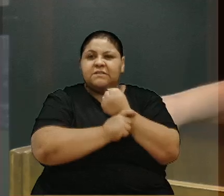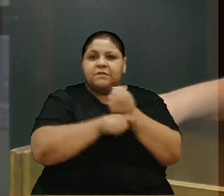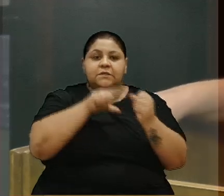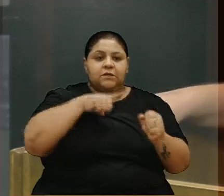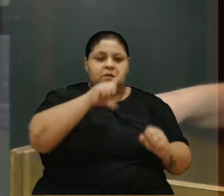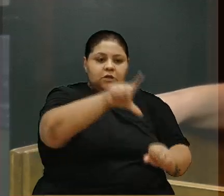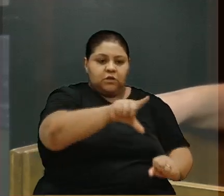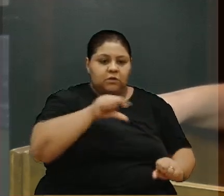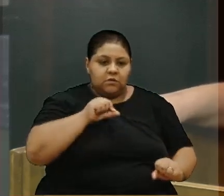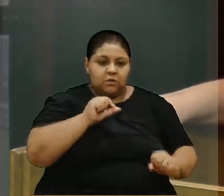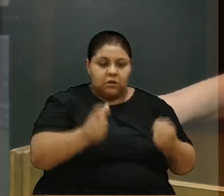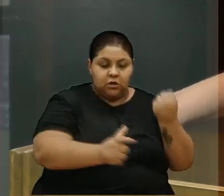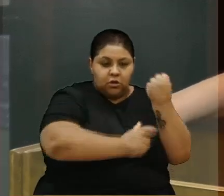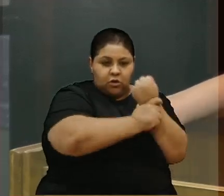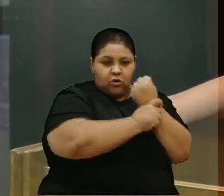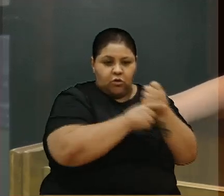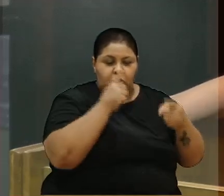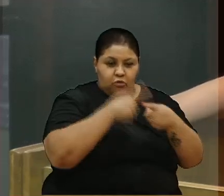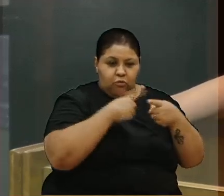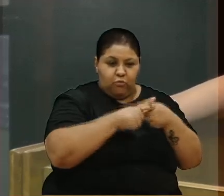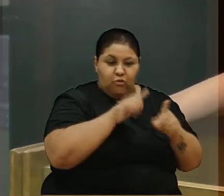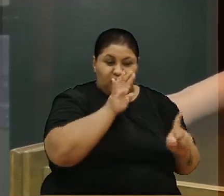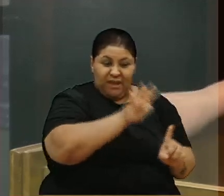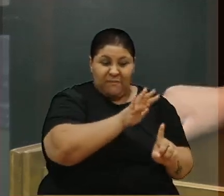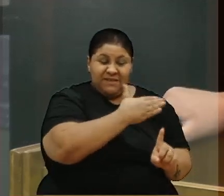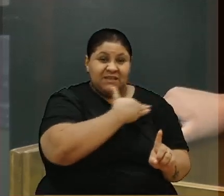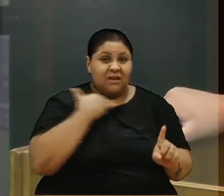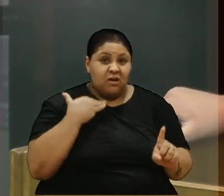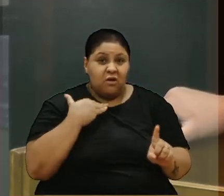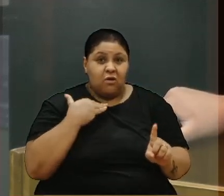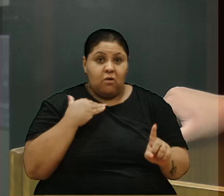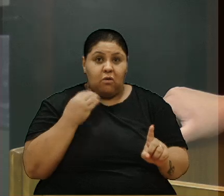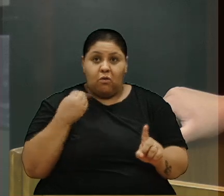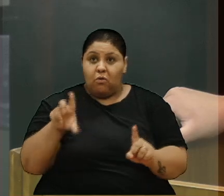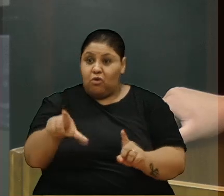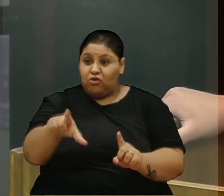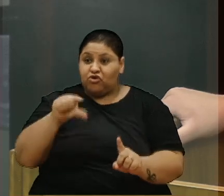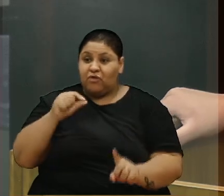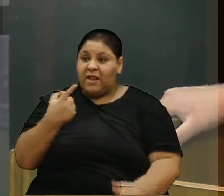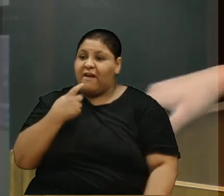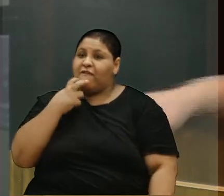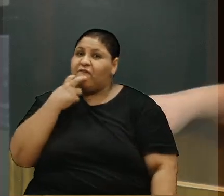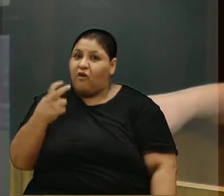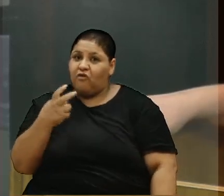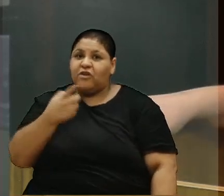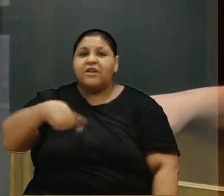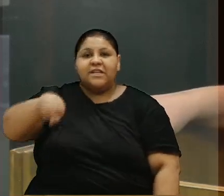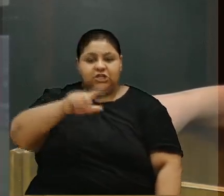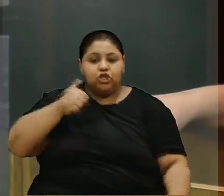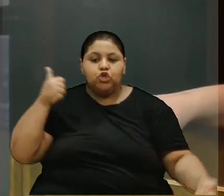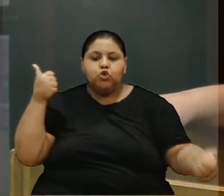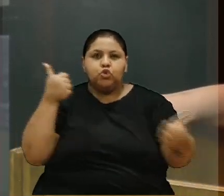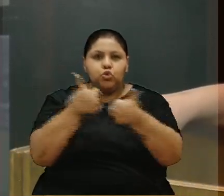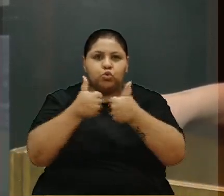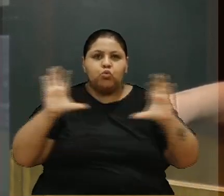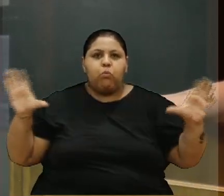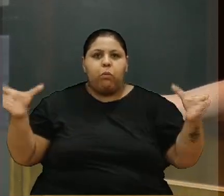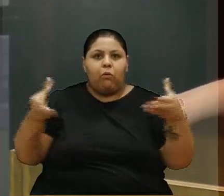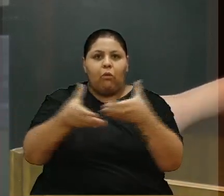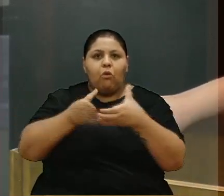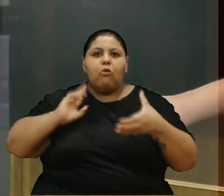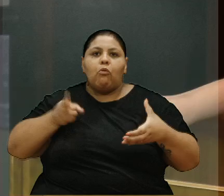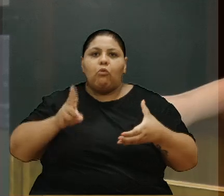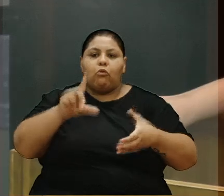entre nossa segurança, porque somos ameaçadas de morte, e escolher a nossa voz. Mas a gente juntas e juntos